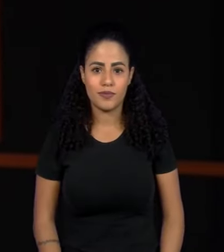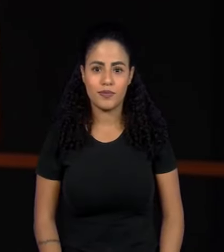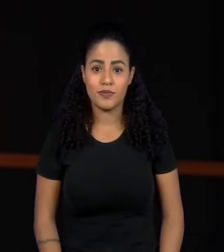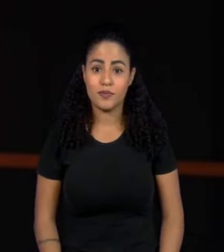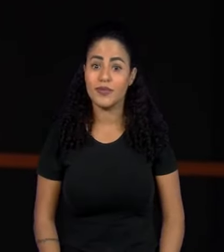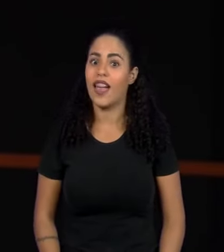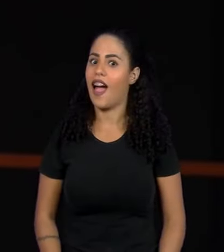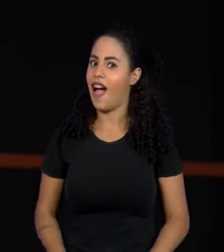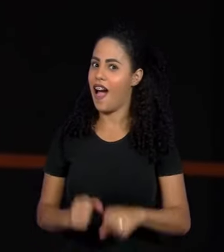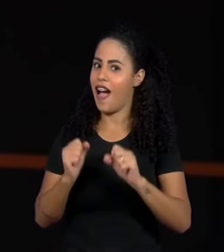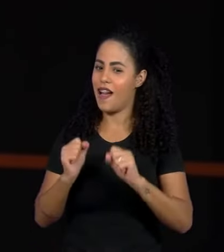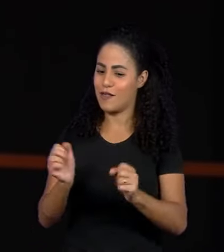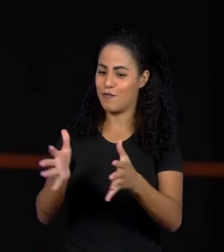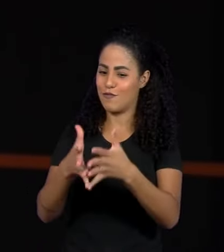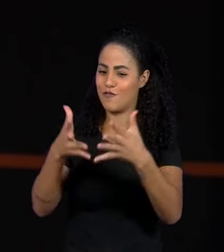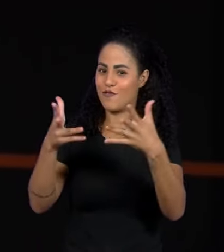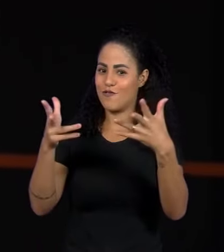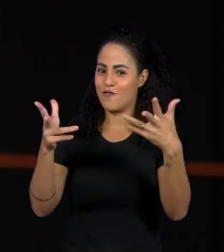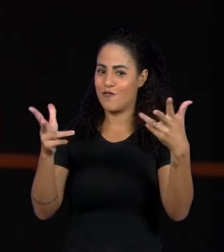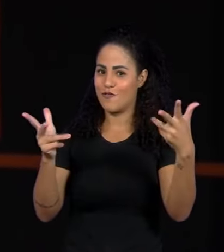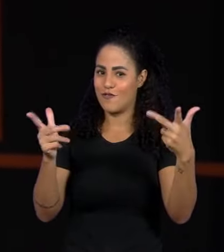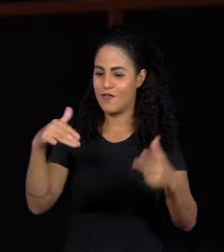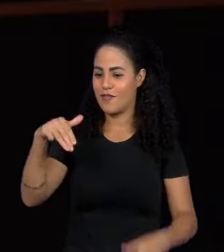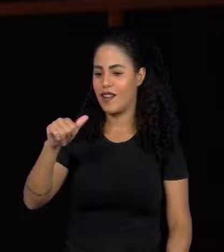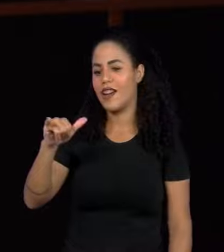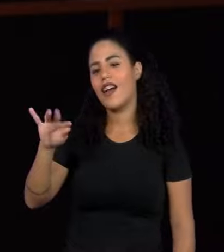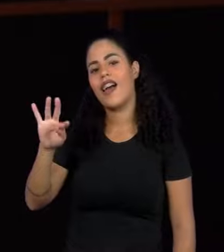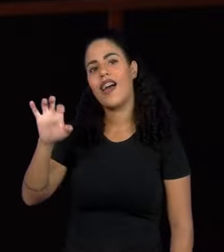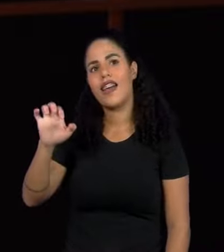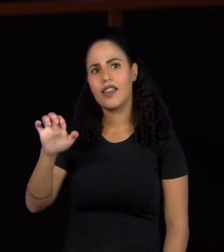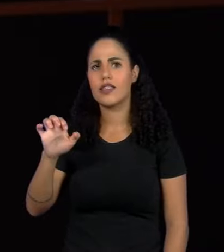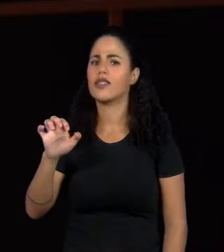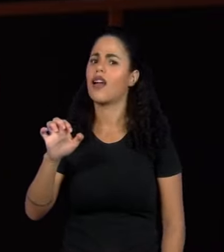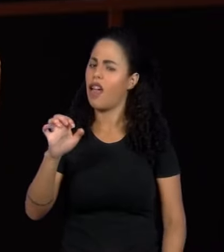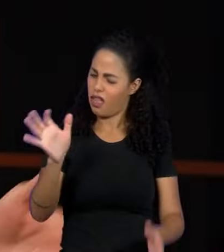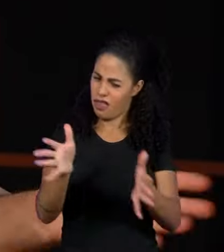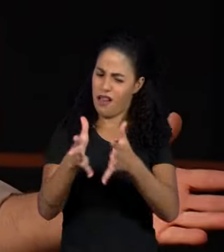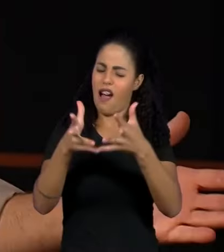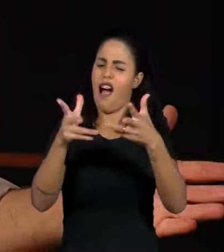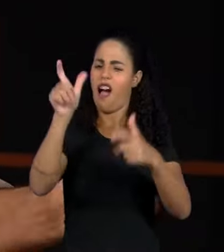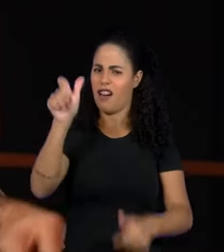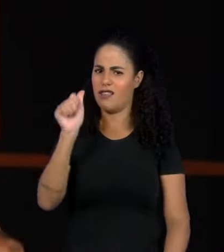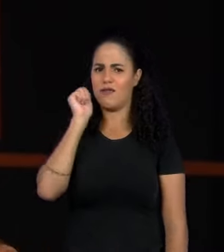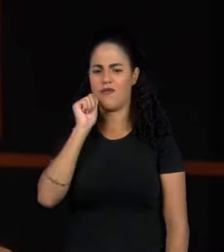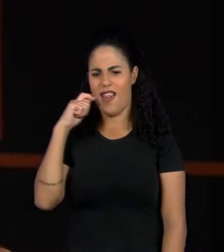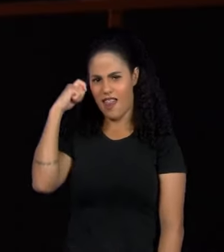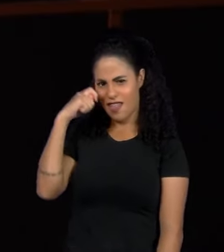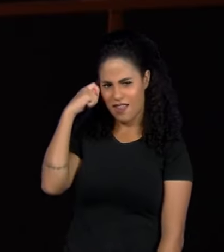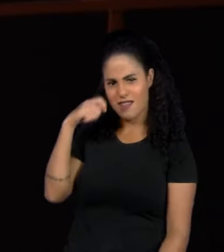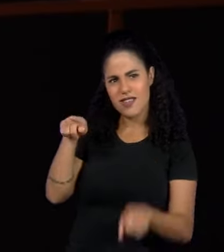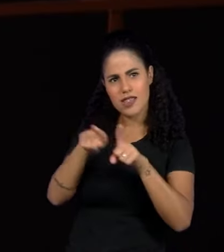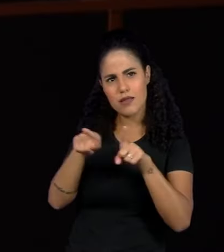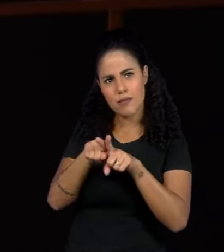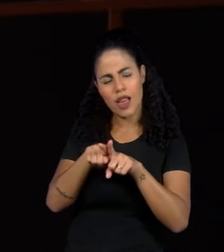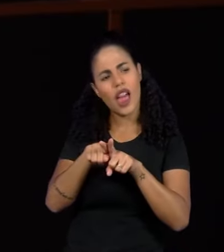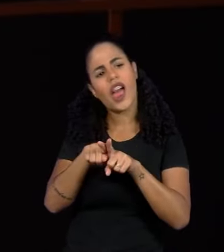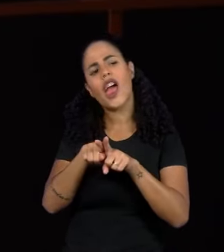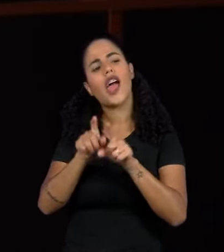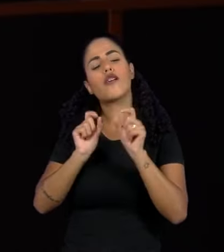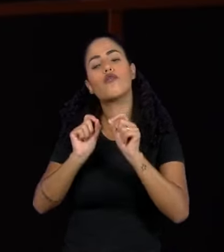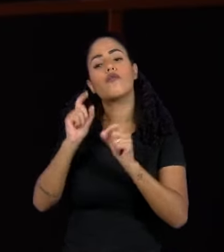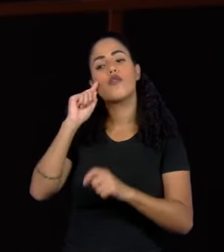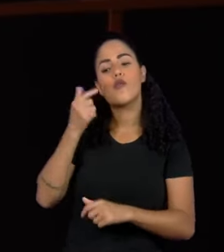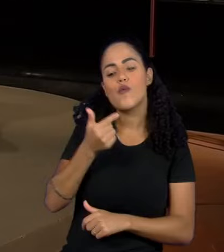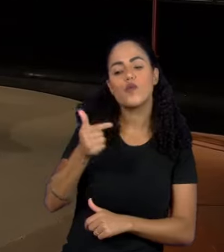Poderosa Maitê, força e determinação. Grande mulher e grande atriz. Oh, Agora vamos ver de quem são os próximos